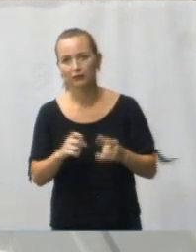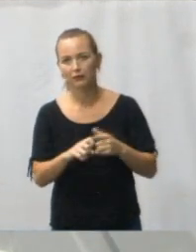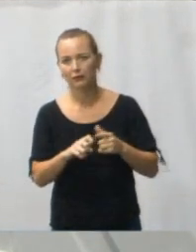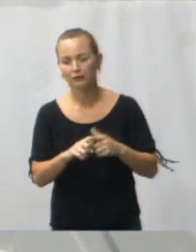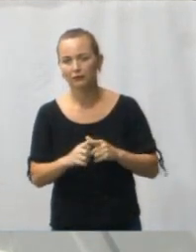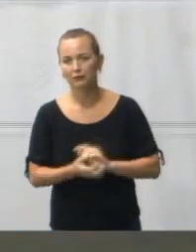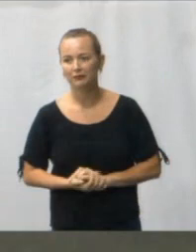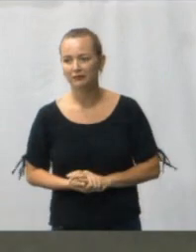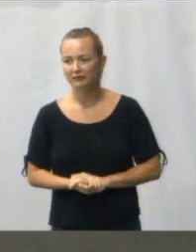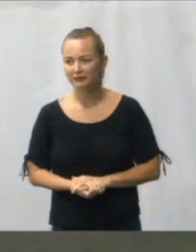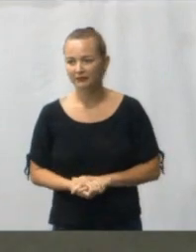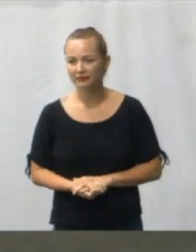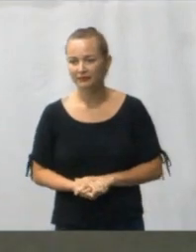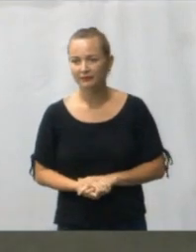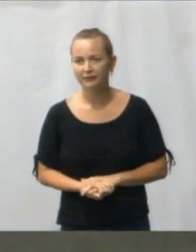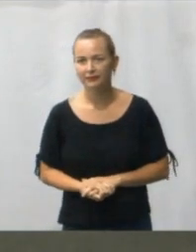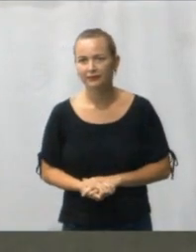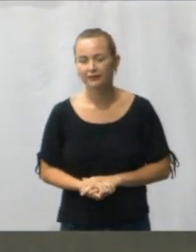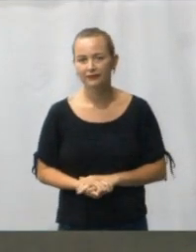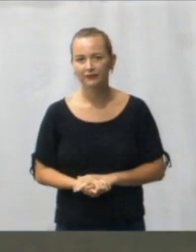votação liberada.